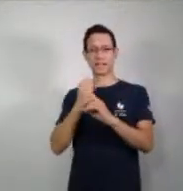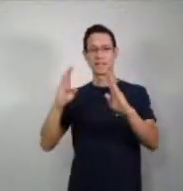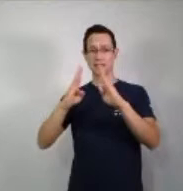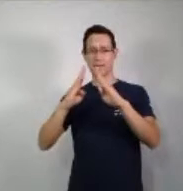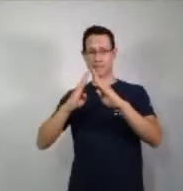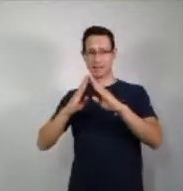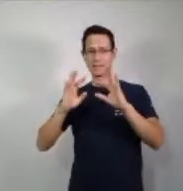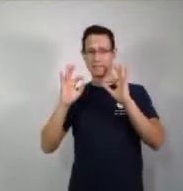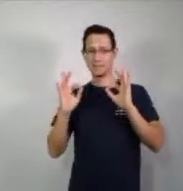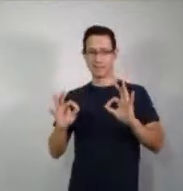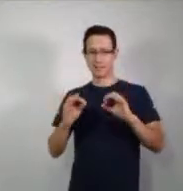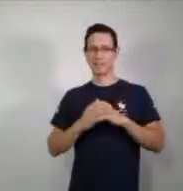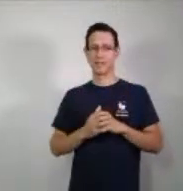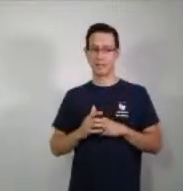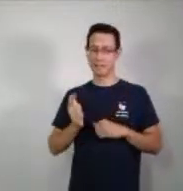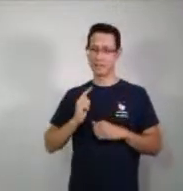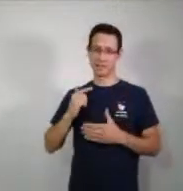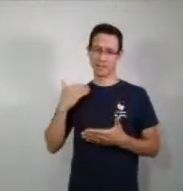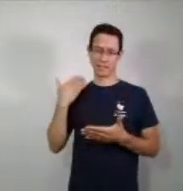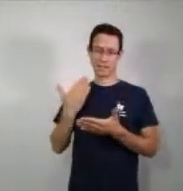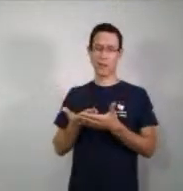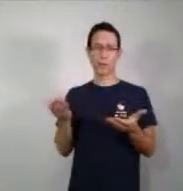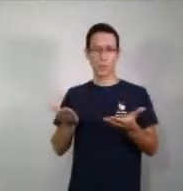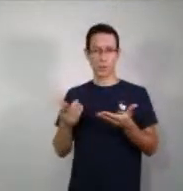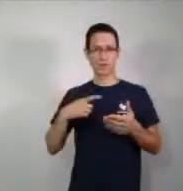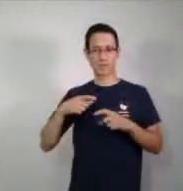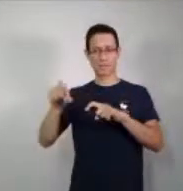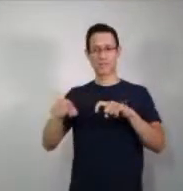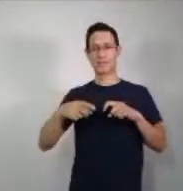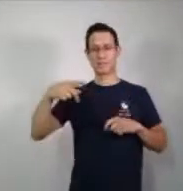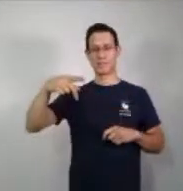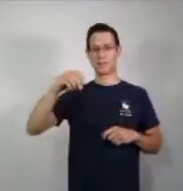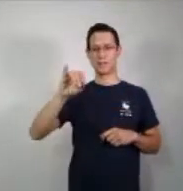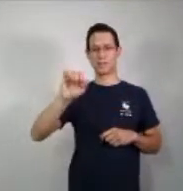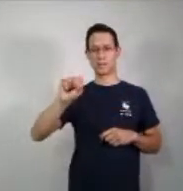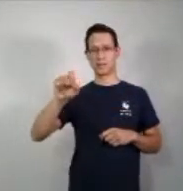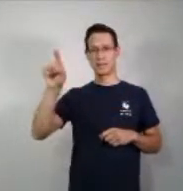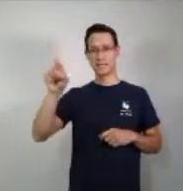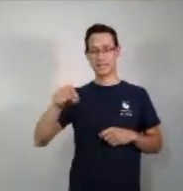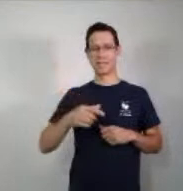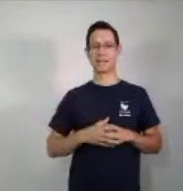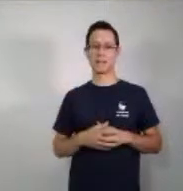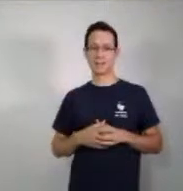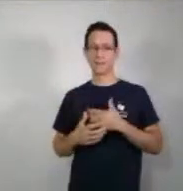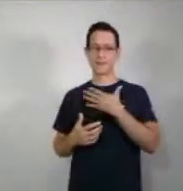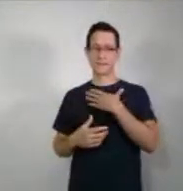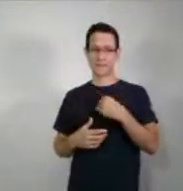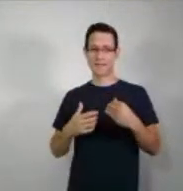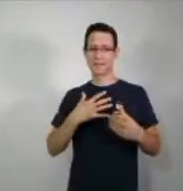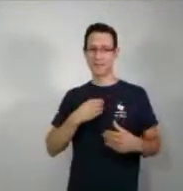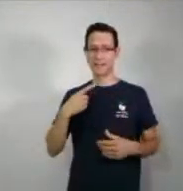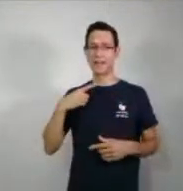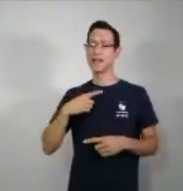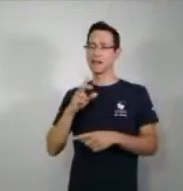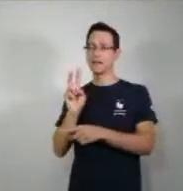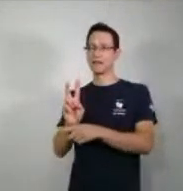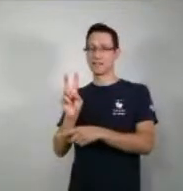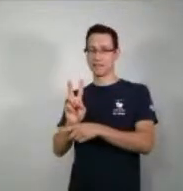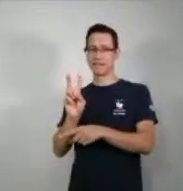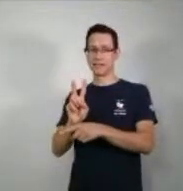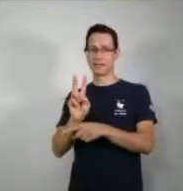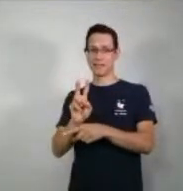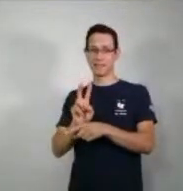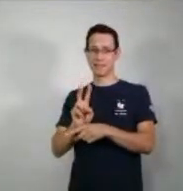a casa que está lá até hoje, a casa do Sítio Poisé, as filhas, né, esperando eles, né, no